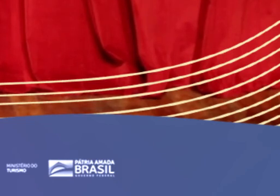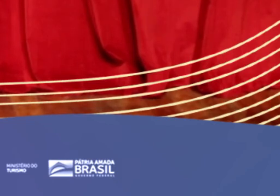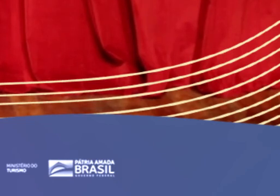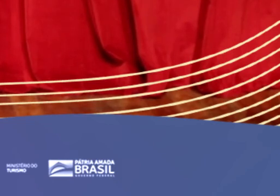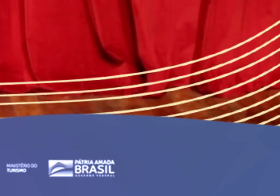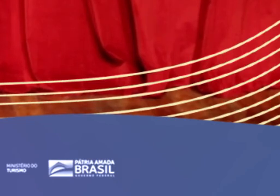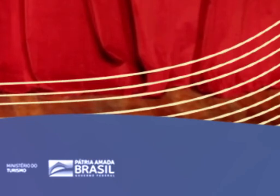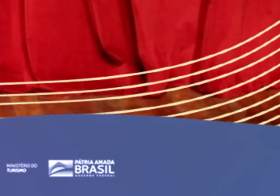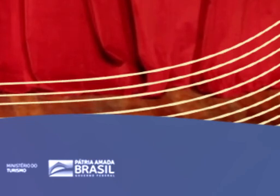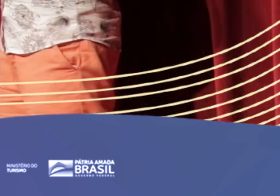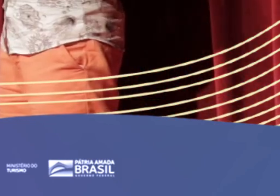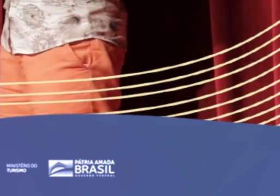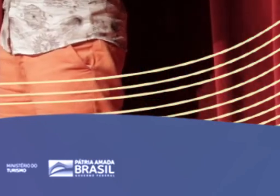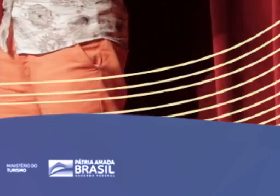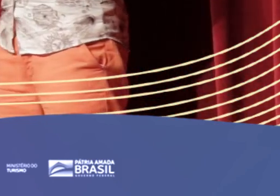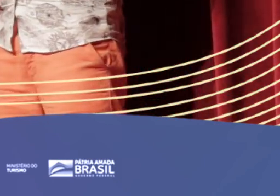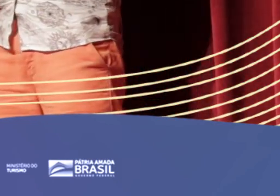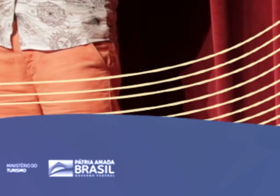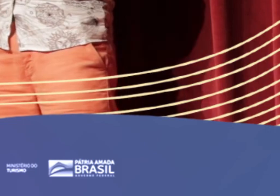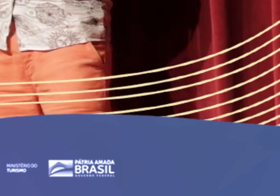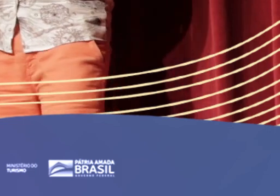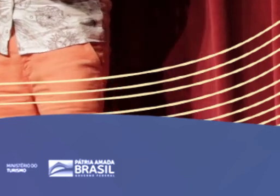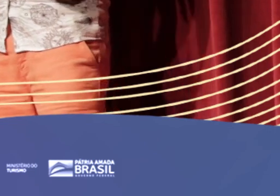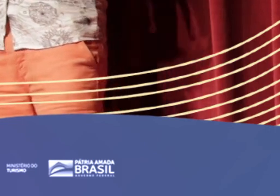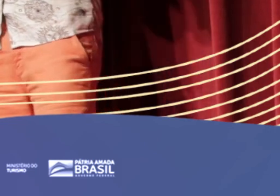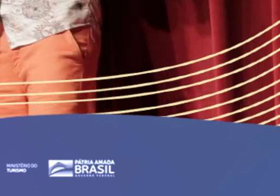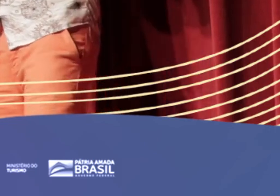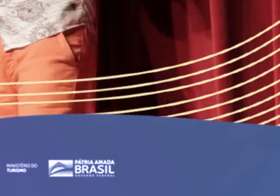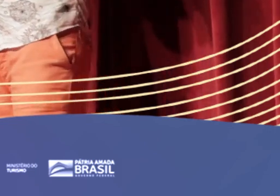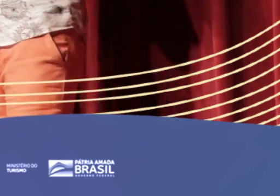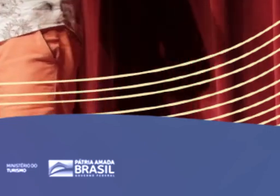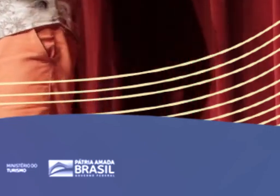chegar a levar a arte cada vez mais longe. Então